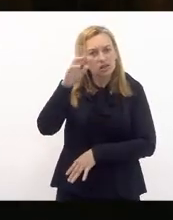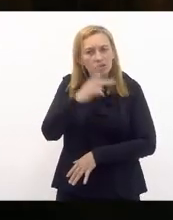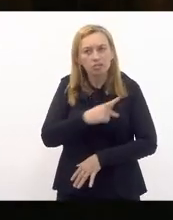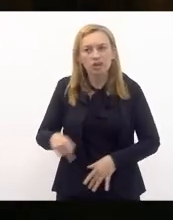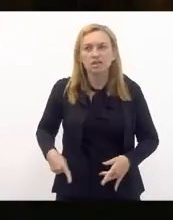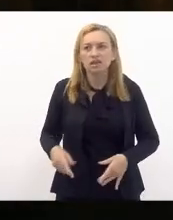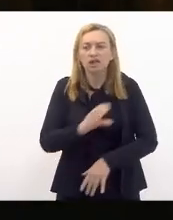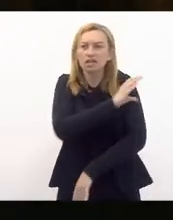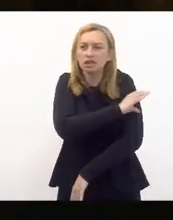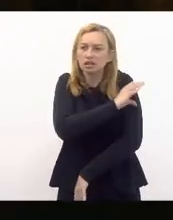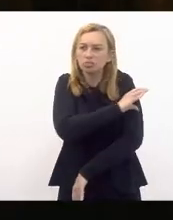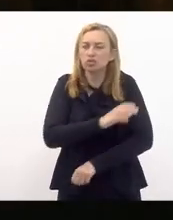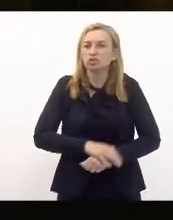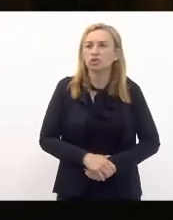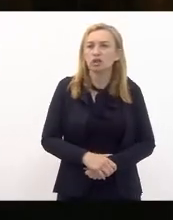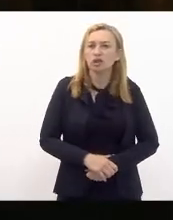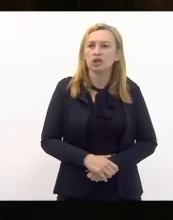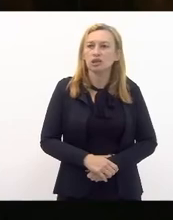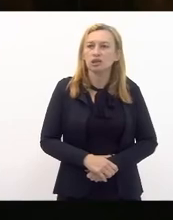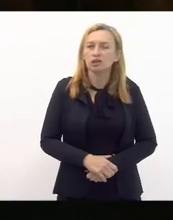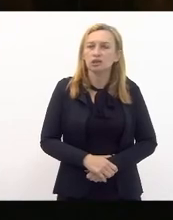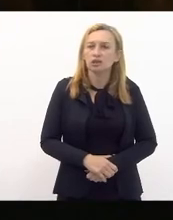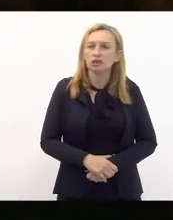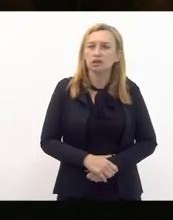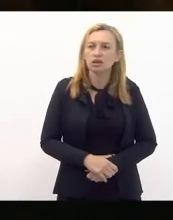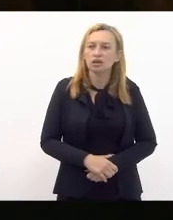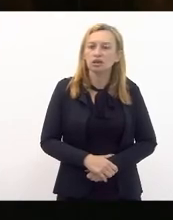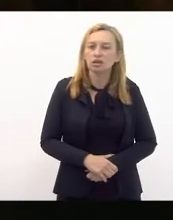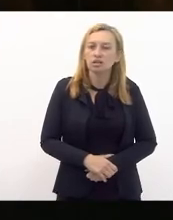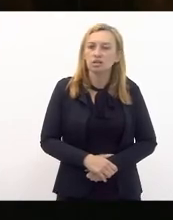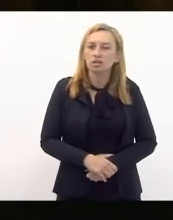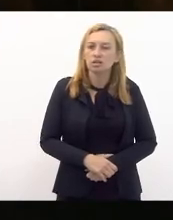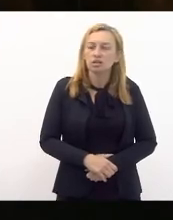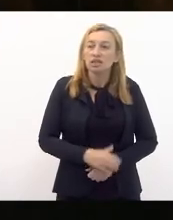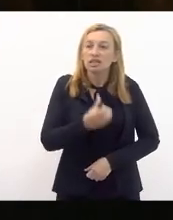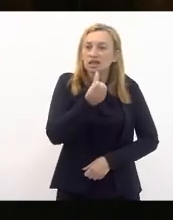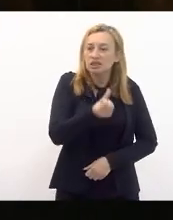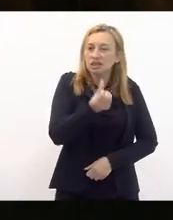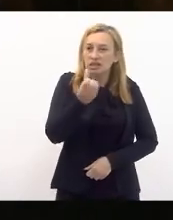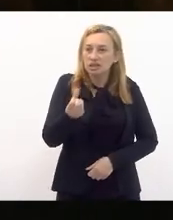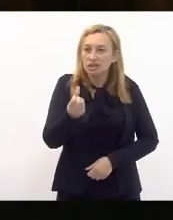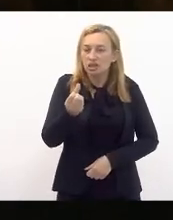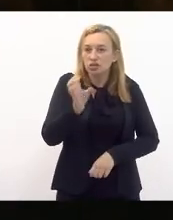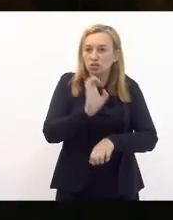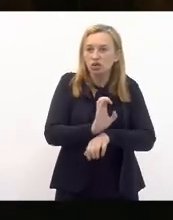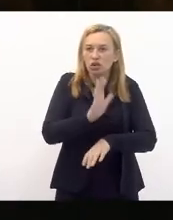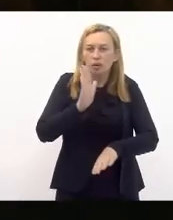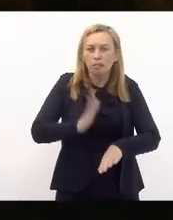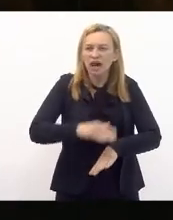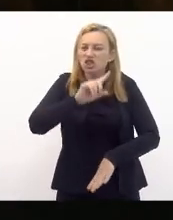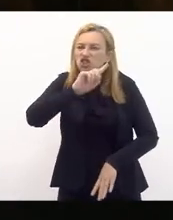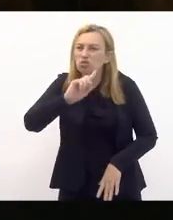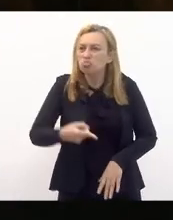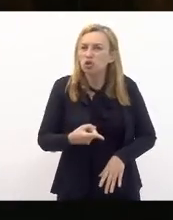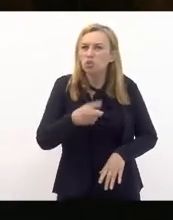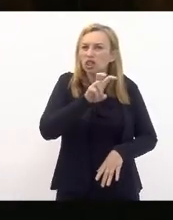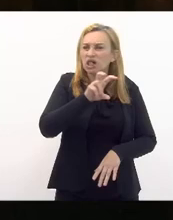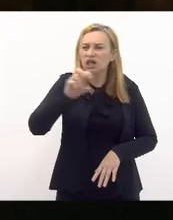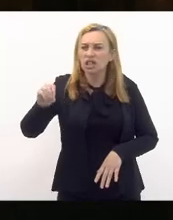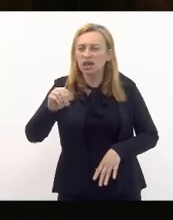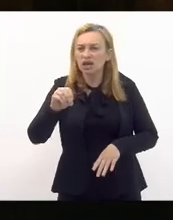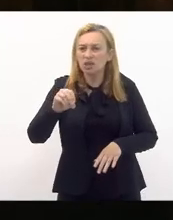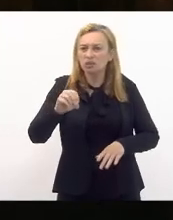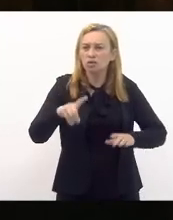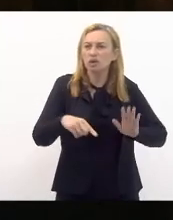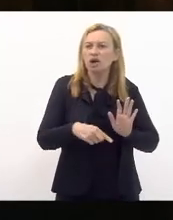Cidade de Campos dos Goytacazes é um dos maiores 66 do estado com mais 1000 AC a 1.500